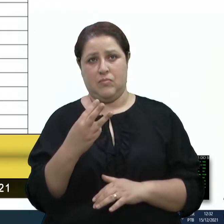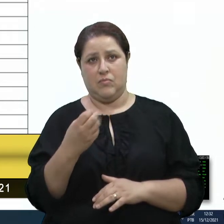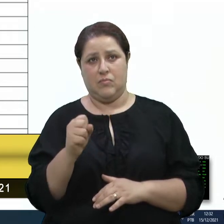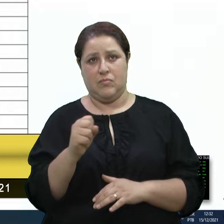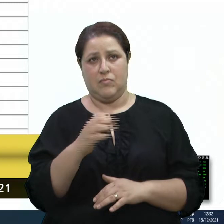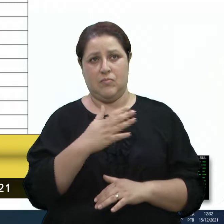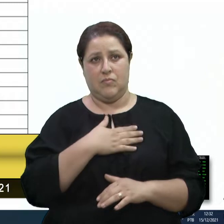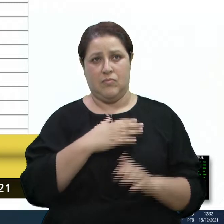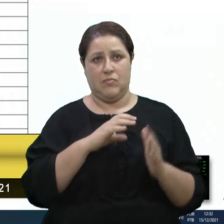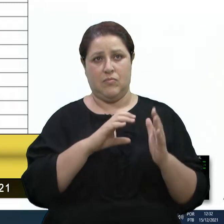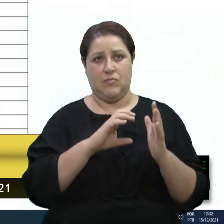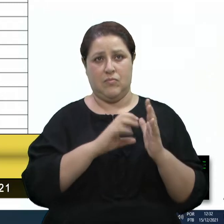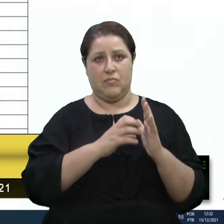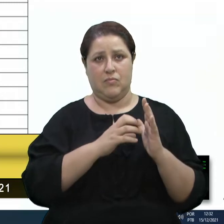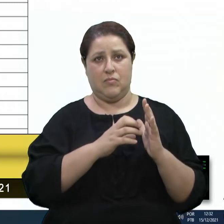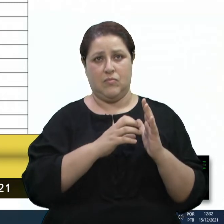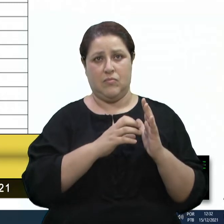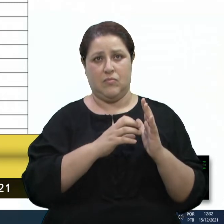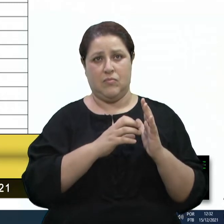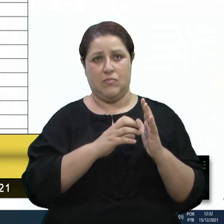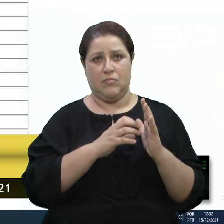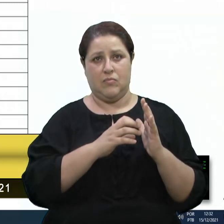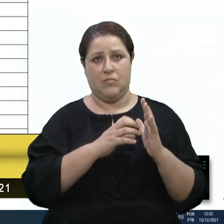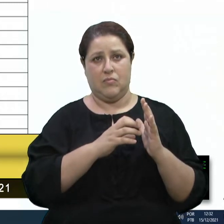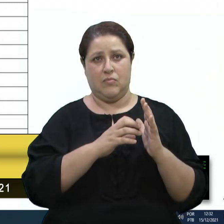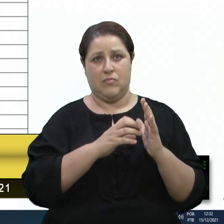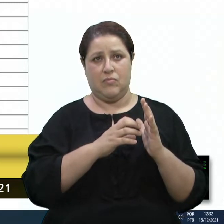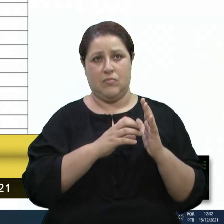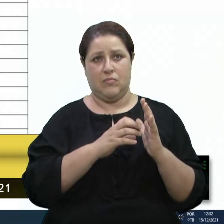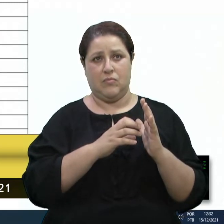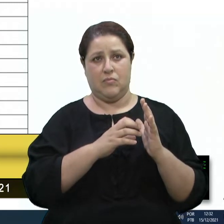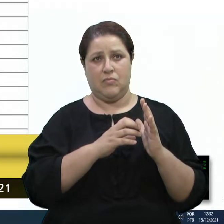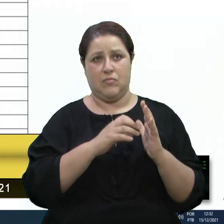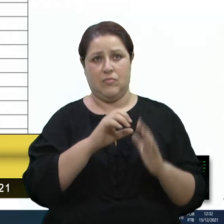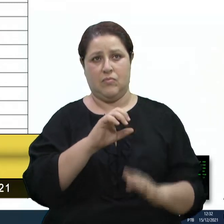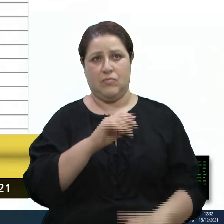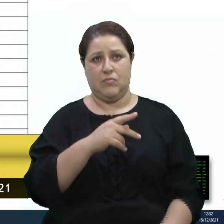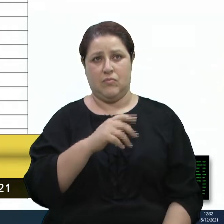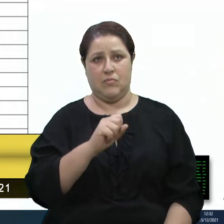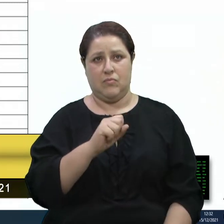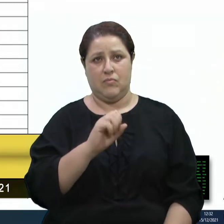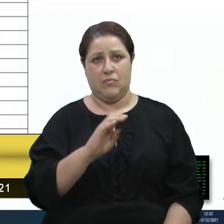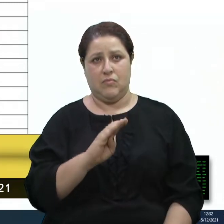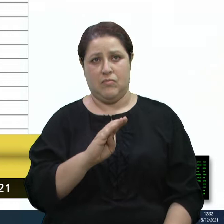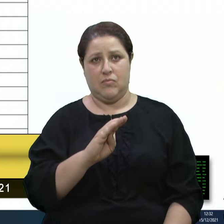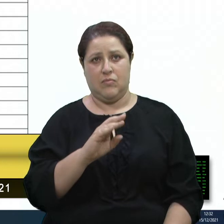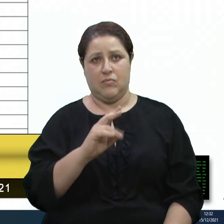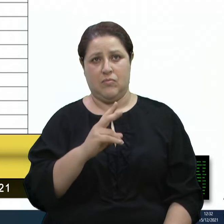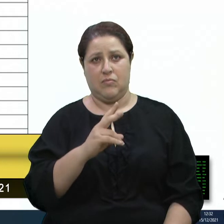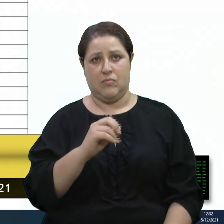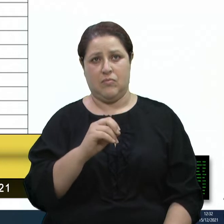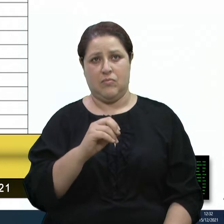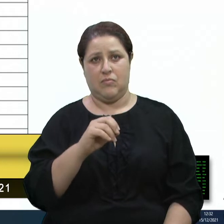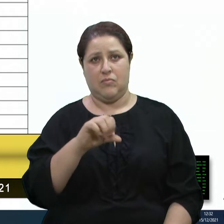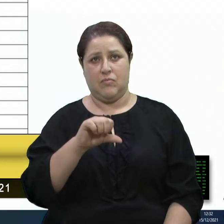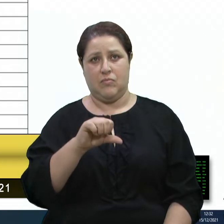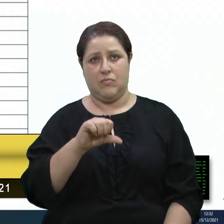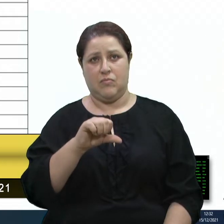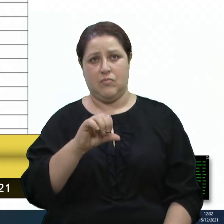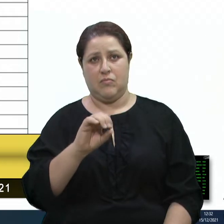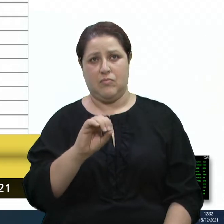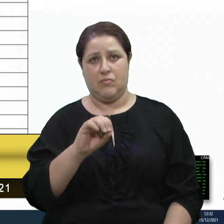20.903 votos. Obrigado. Isso é respeitar a proporcionalidade ali fora. Quem escolhe os vereadores para estar aqui é a população.